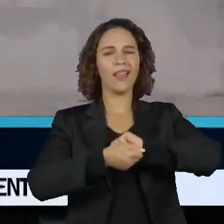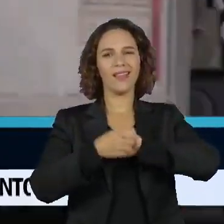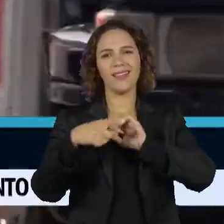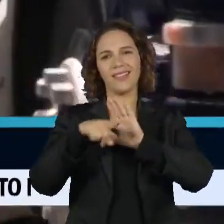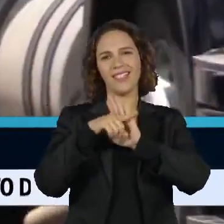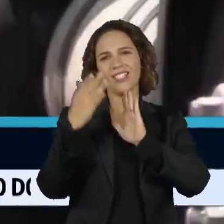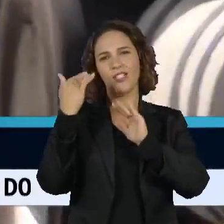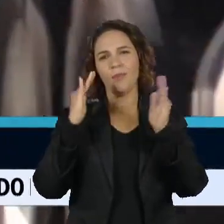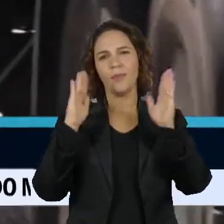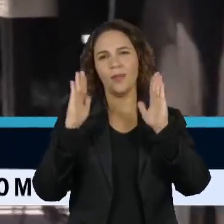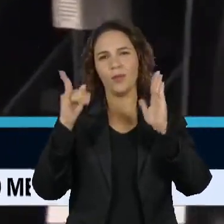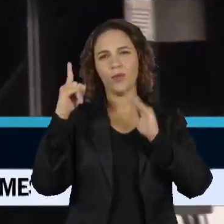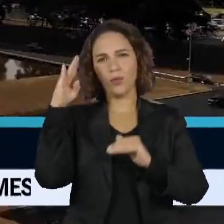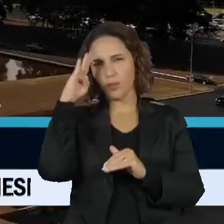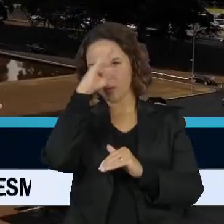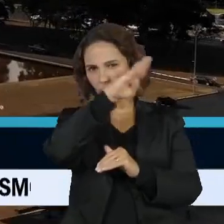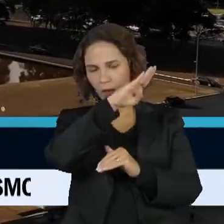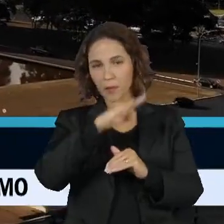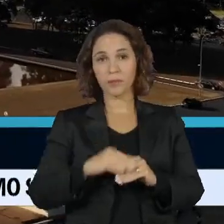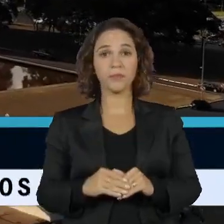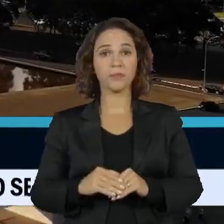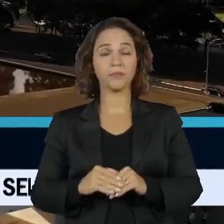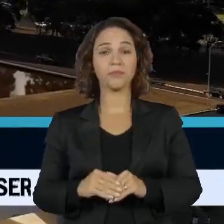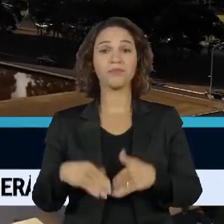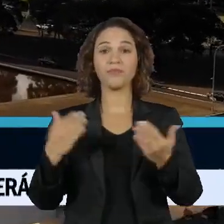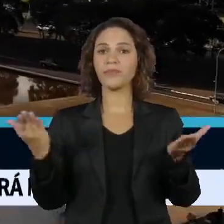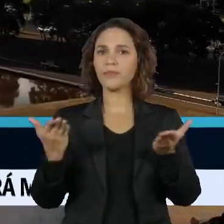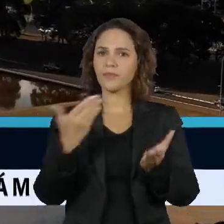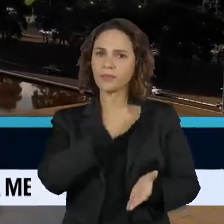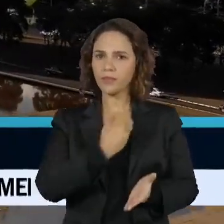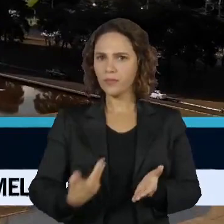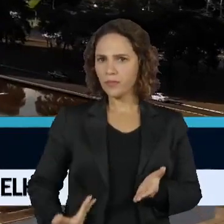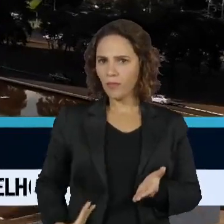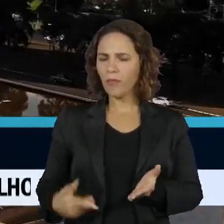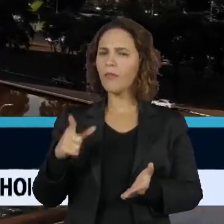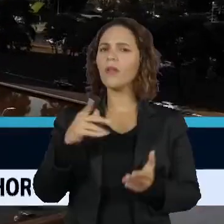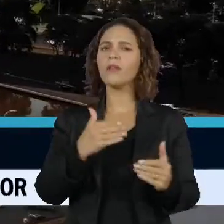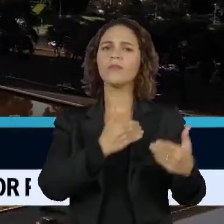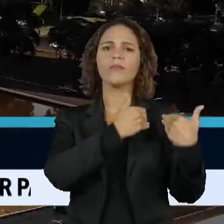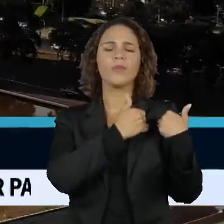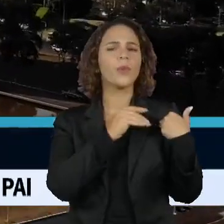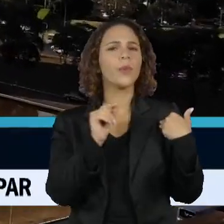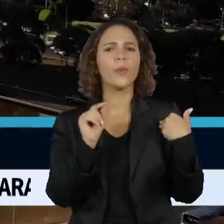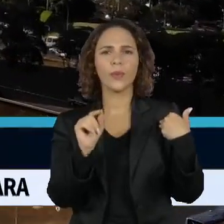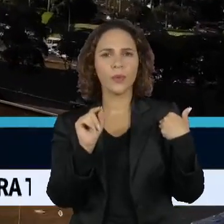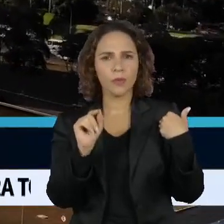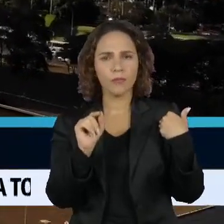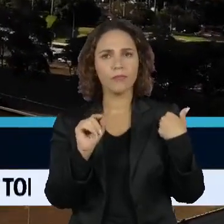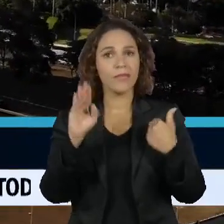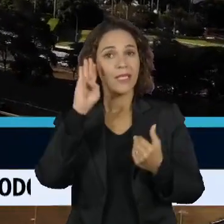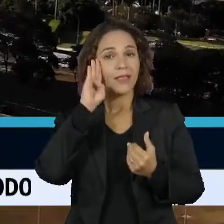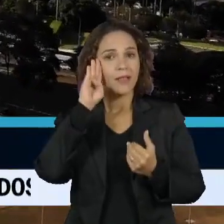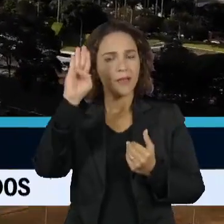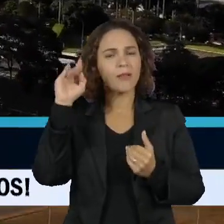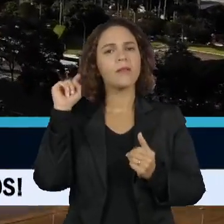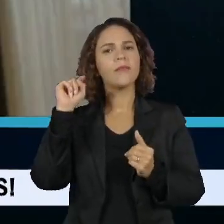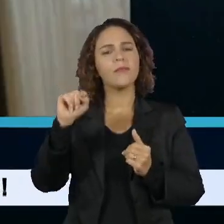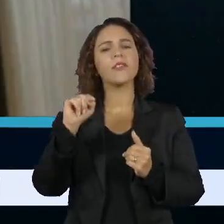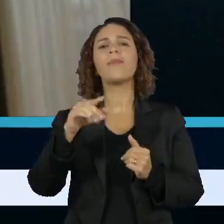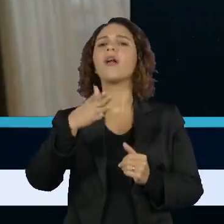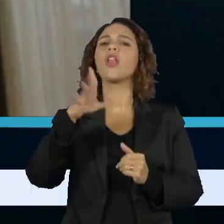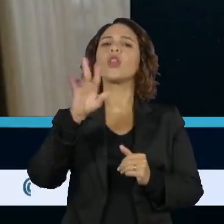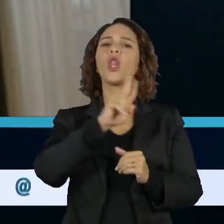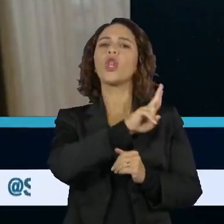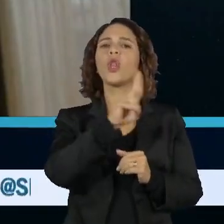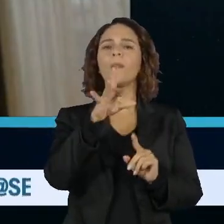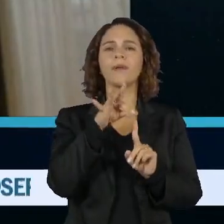Bolsonaro enfrentava contra o Lula. O papel que o governo tem que cumprir nesse momento, sobretudo na nomeação dos novos diretores, que